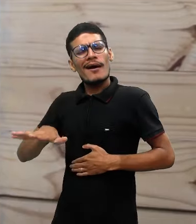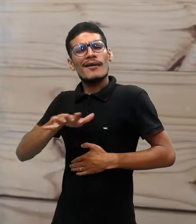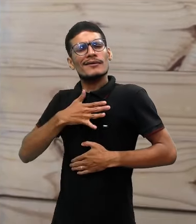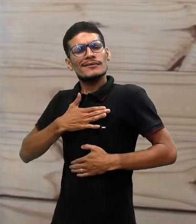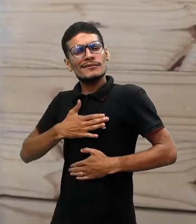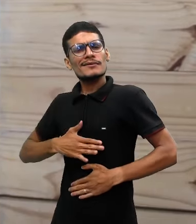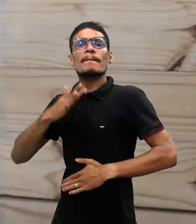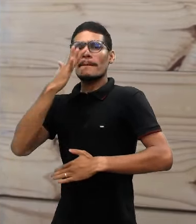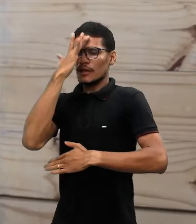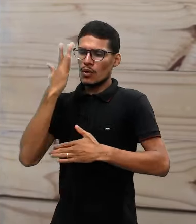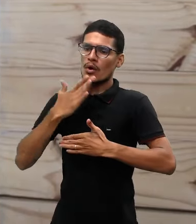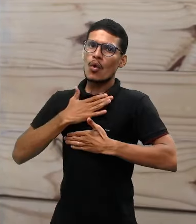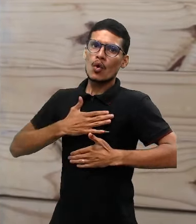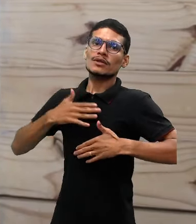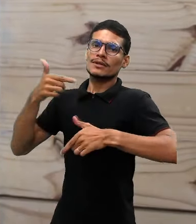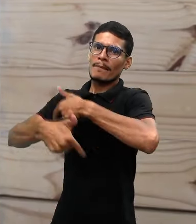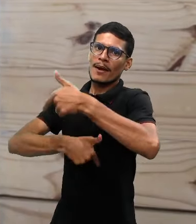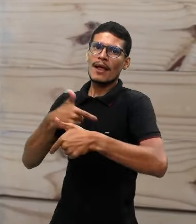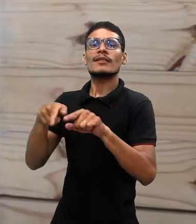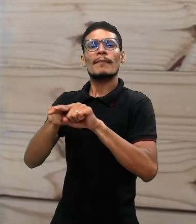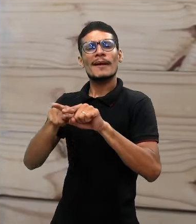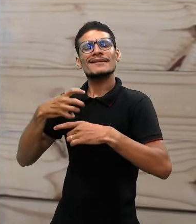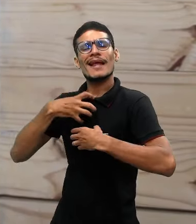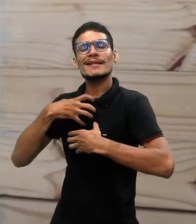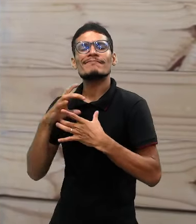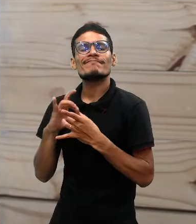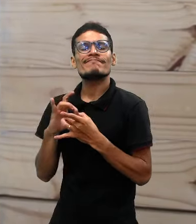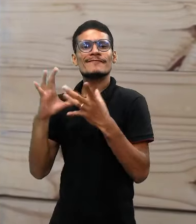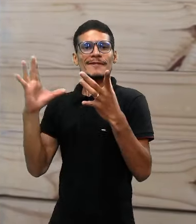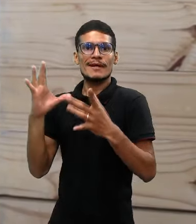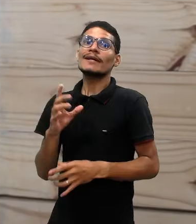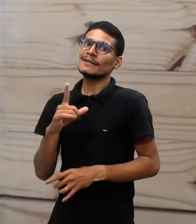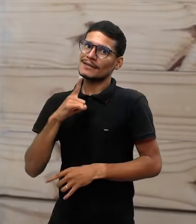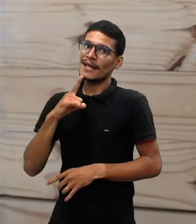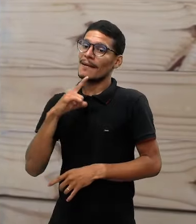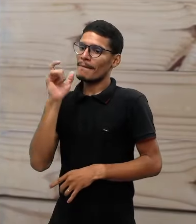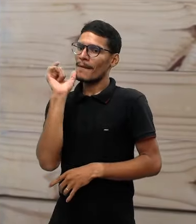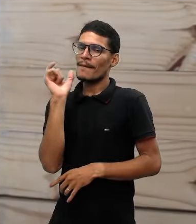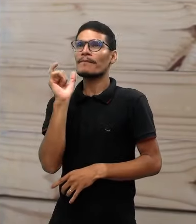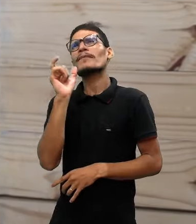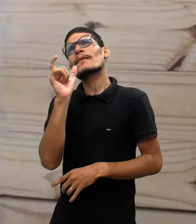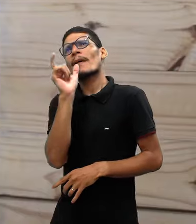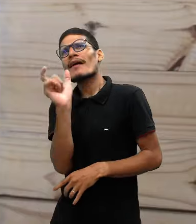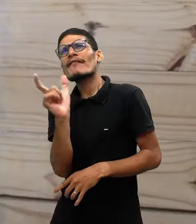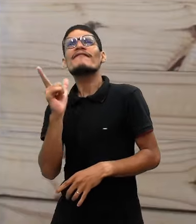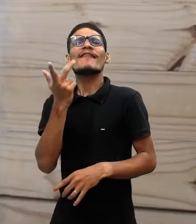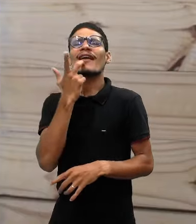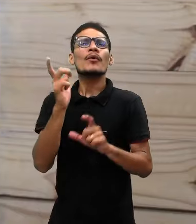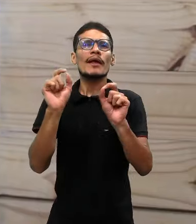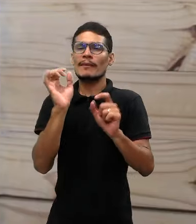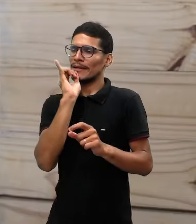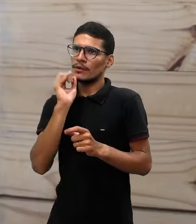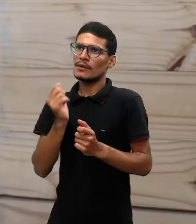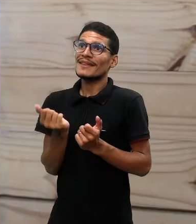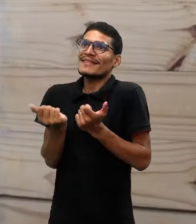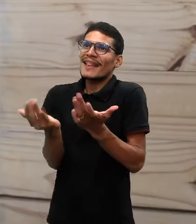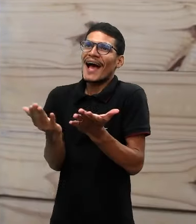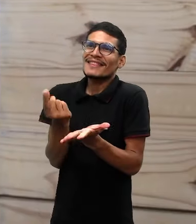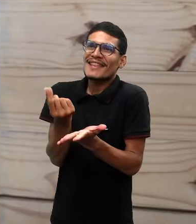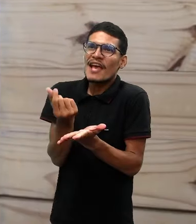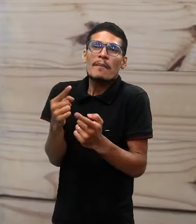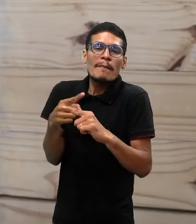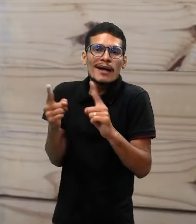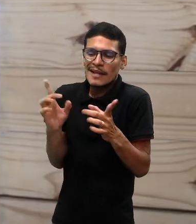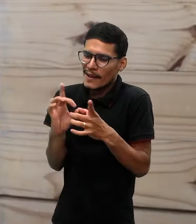se sente à vontade. E quando a gente se sente à vontade, tem até um ditado que diz: dê dinheiro, mas não dê liberdade. Quando a gente se